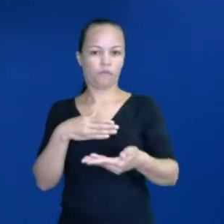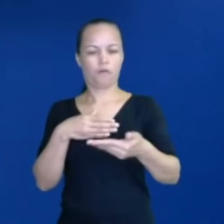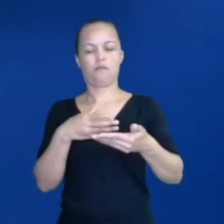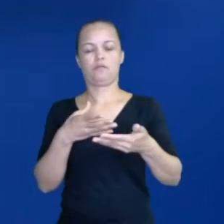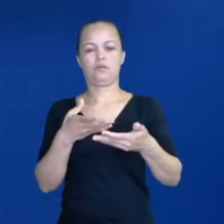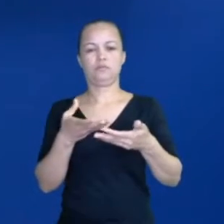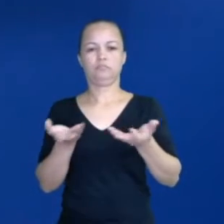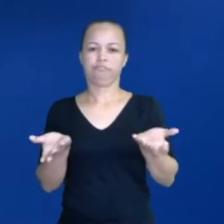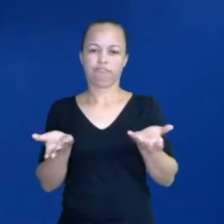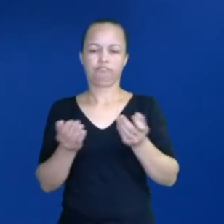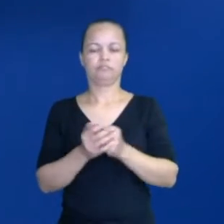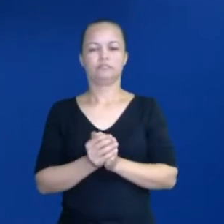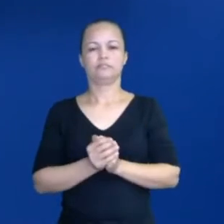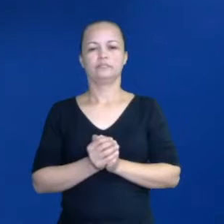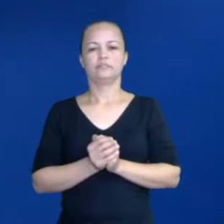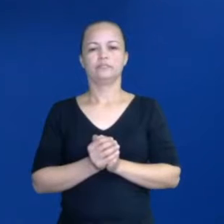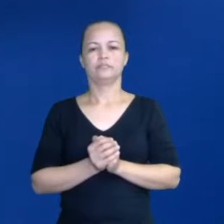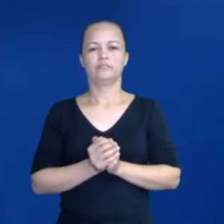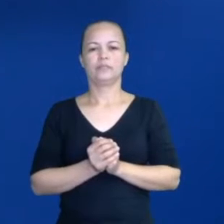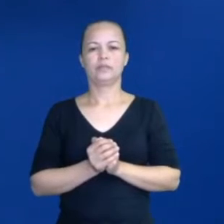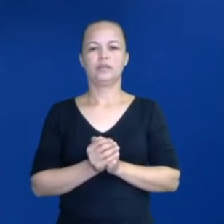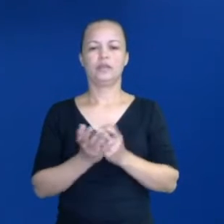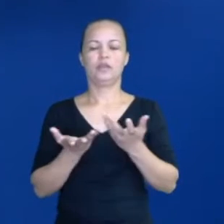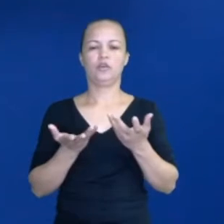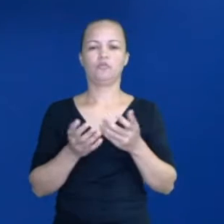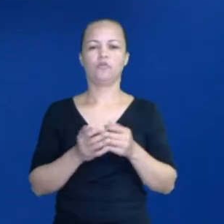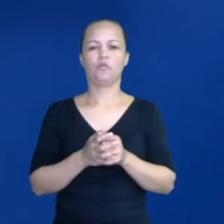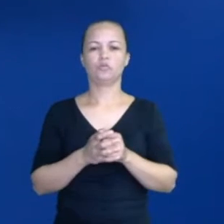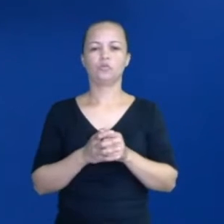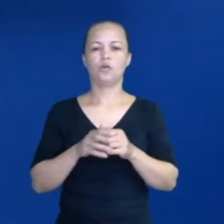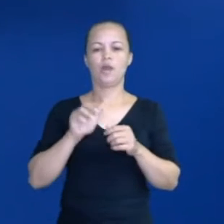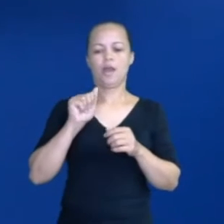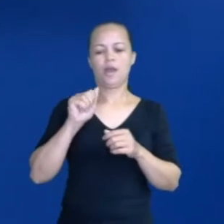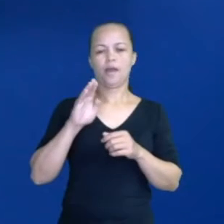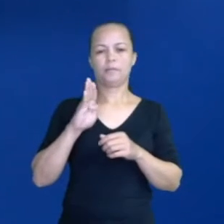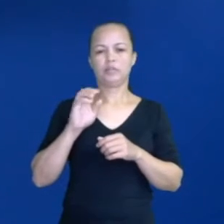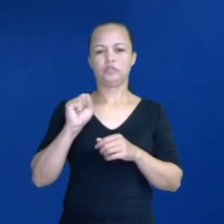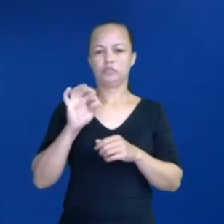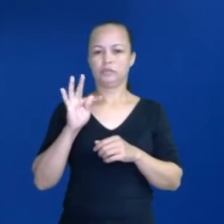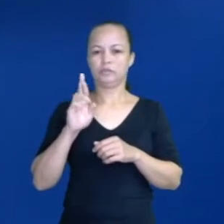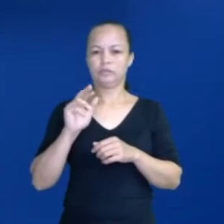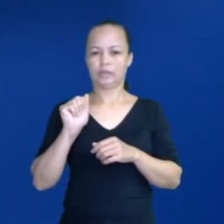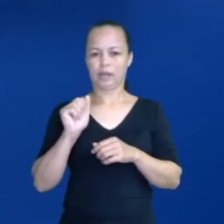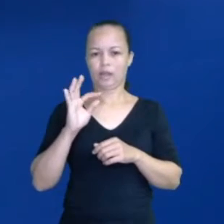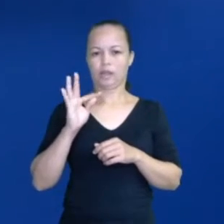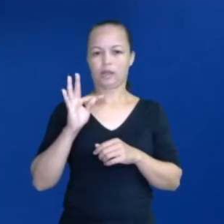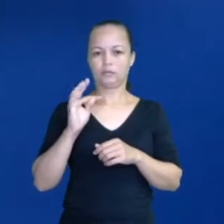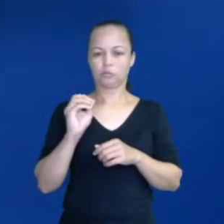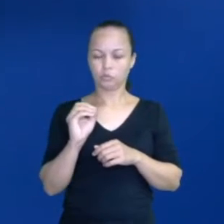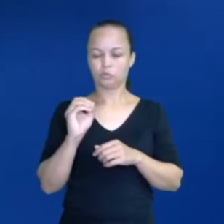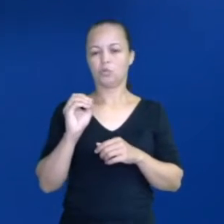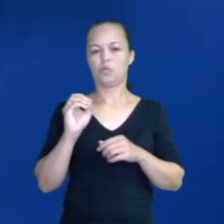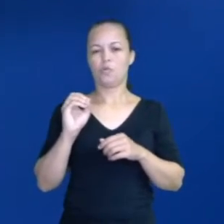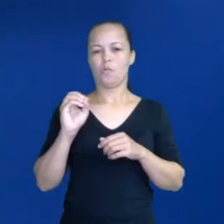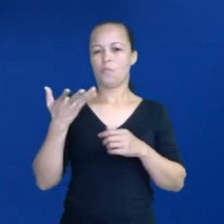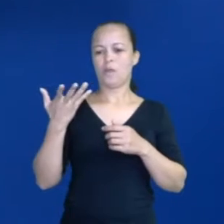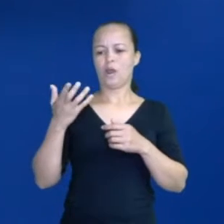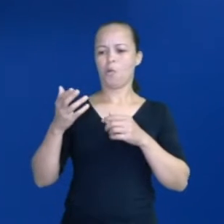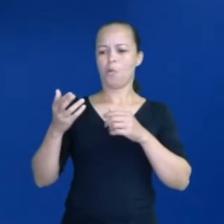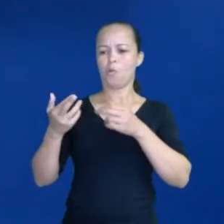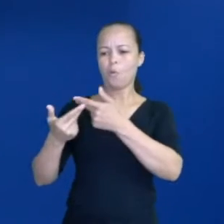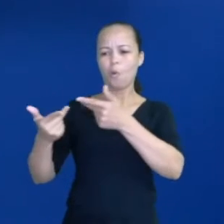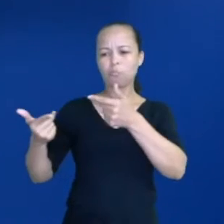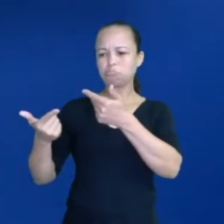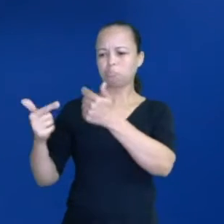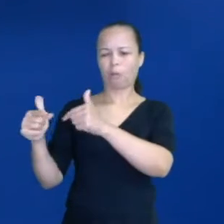fora. Ou seja, eu vou do abstrato, eu vou daquilo que não existe para o concreto, para